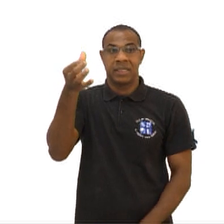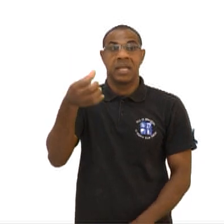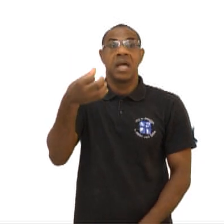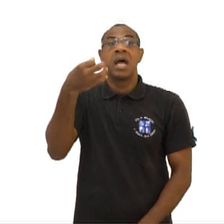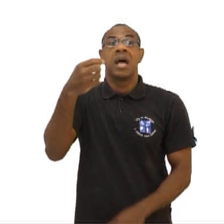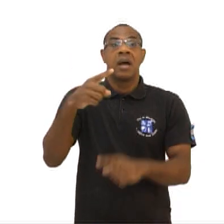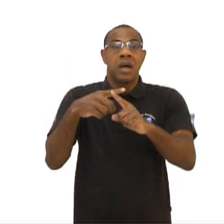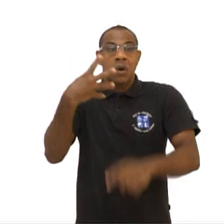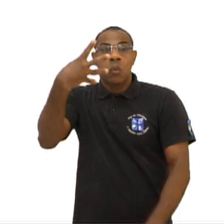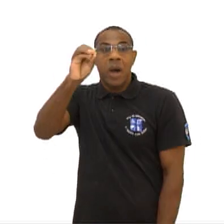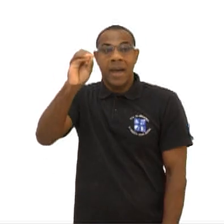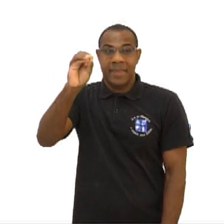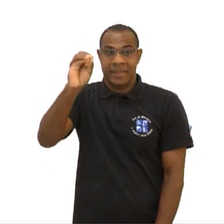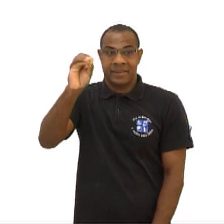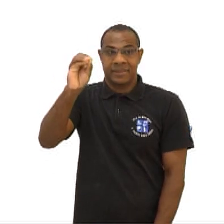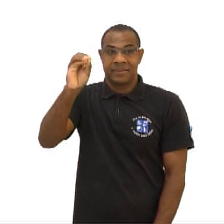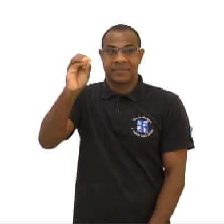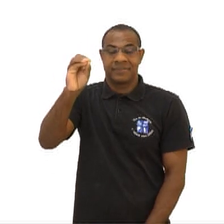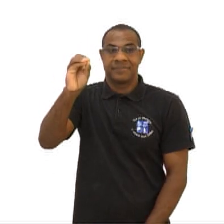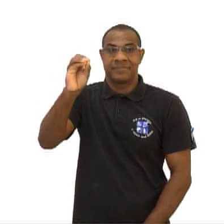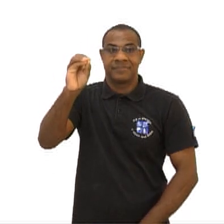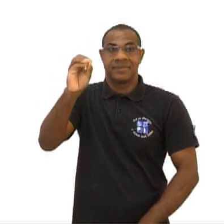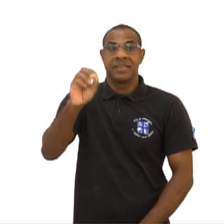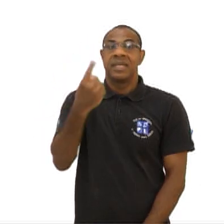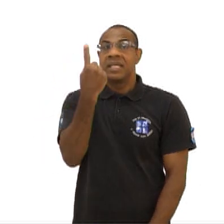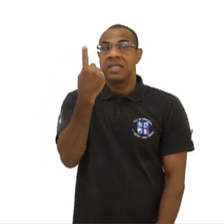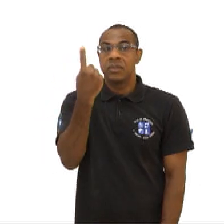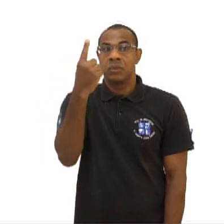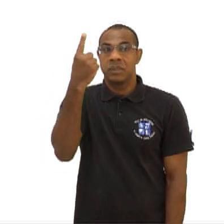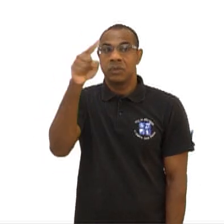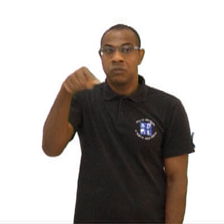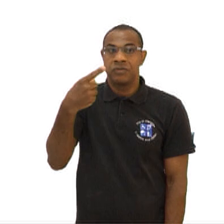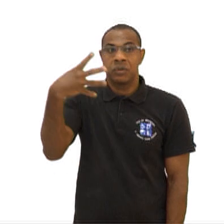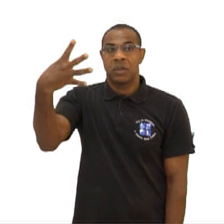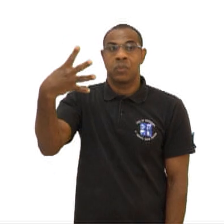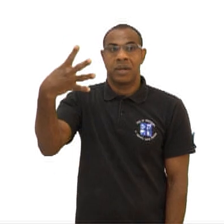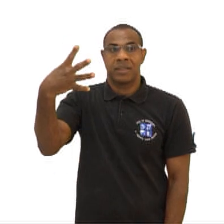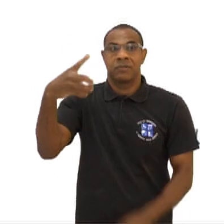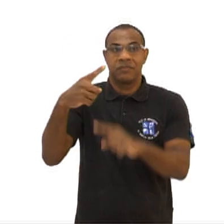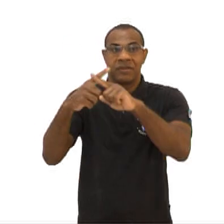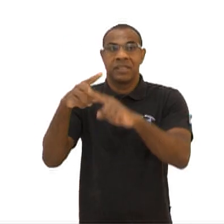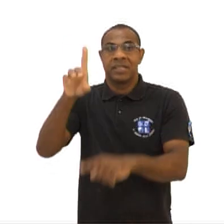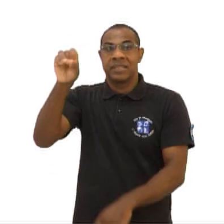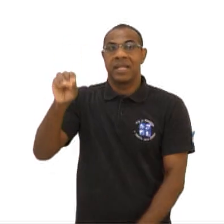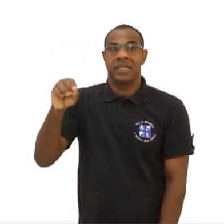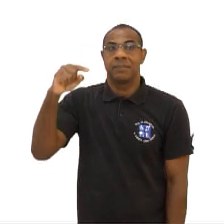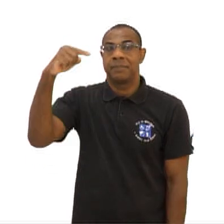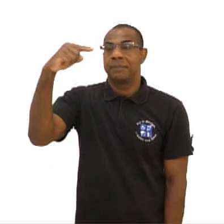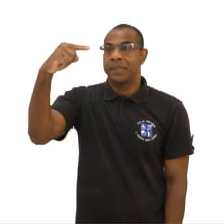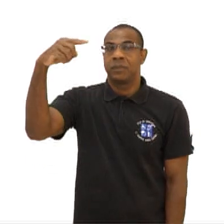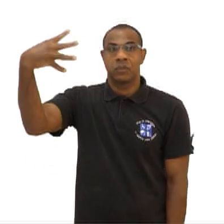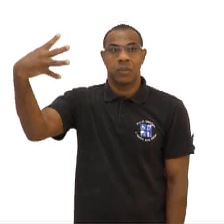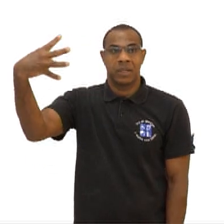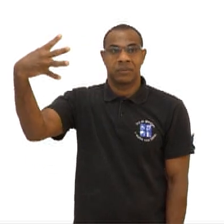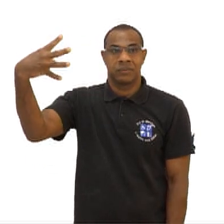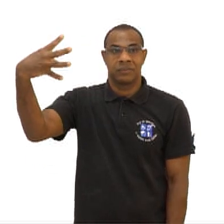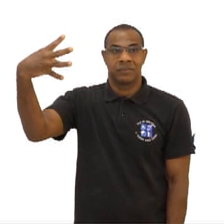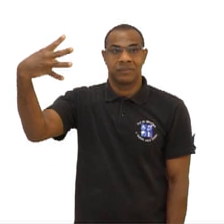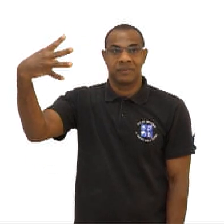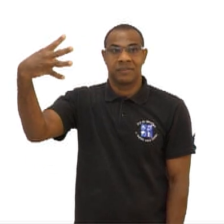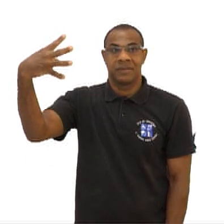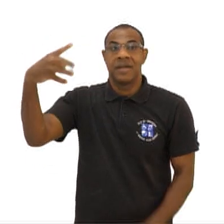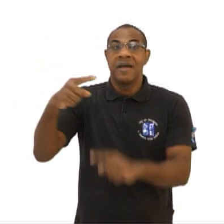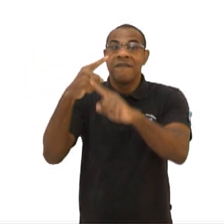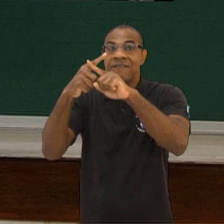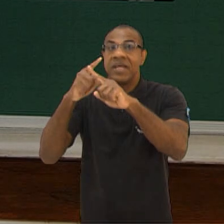que é a velocidade, metros por segundo, e 1,4 × 10⁻⁴ Tesla, que é o campo, vezes o seno de 90